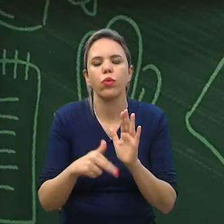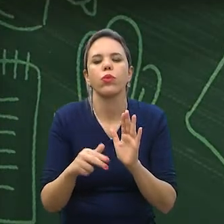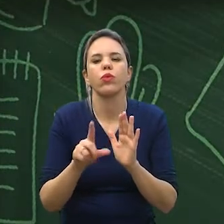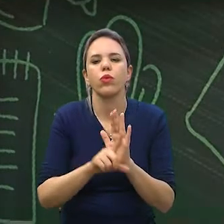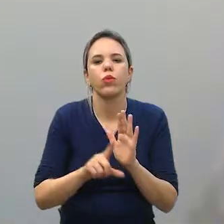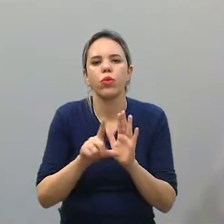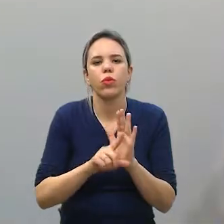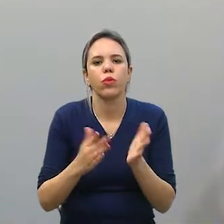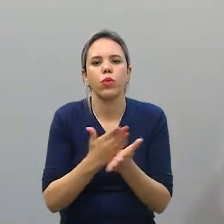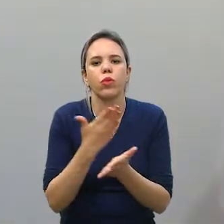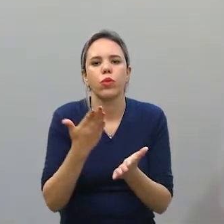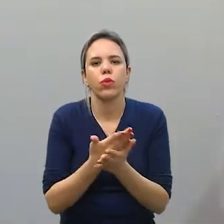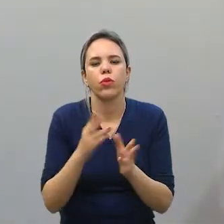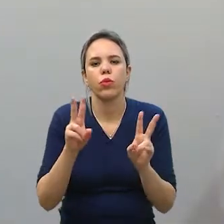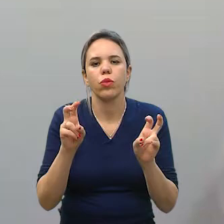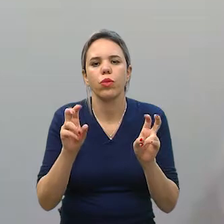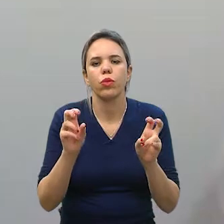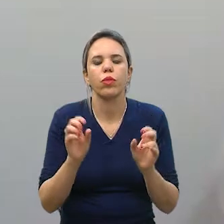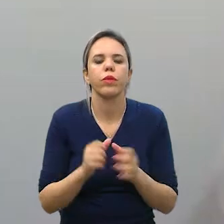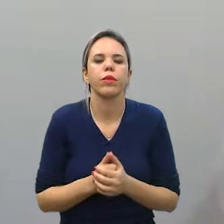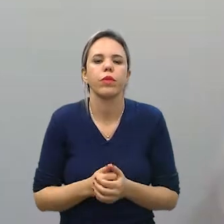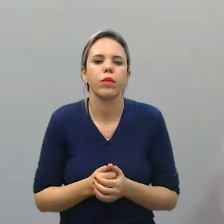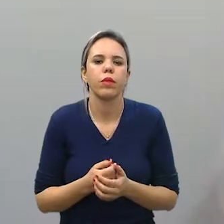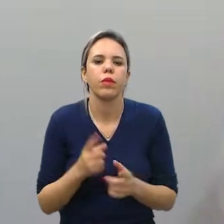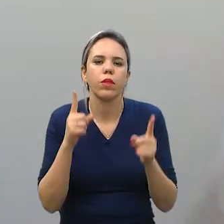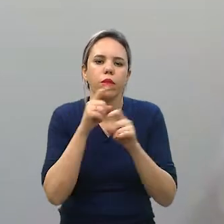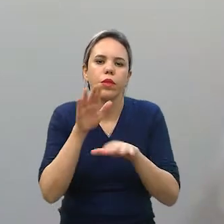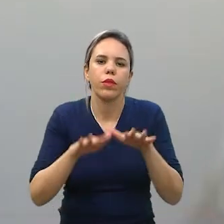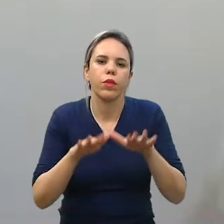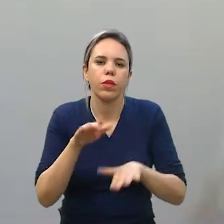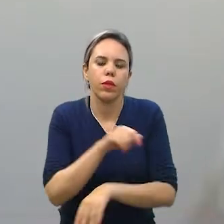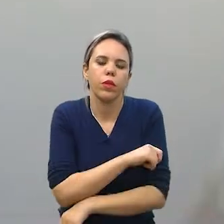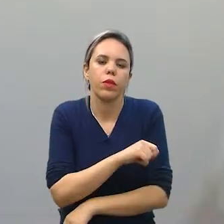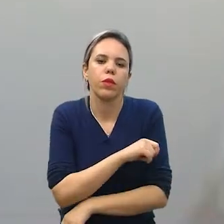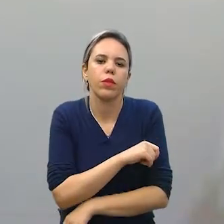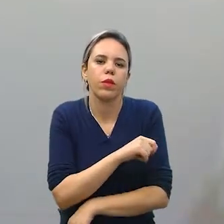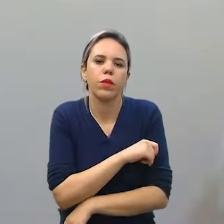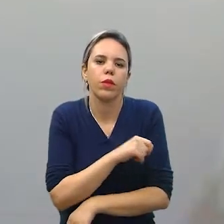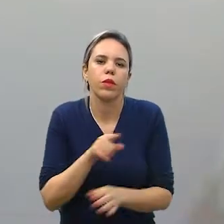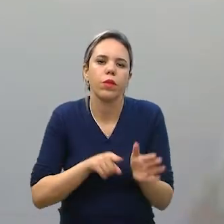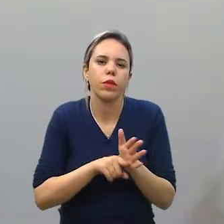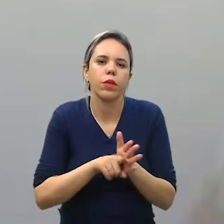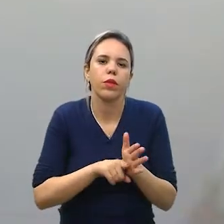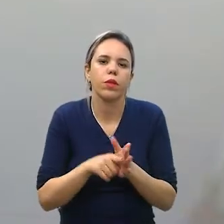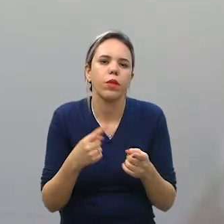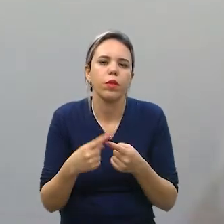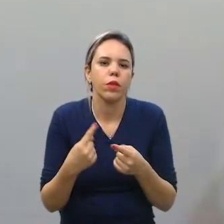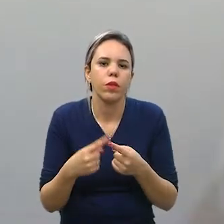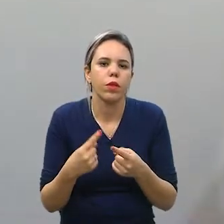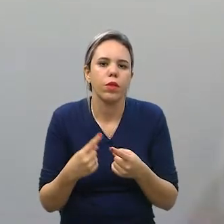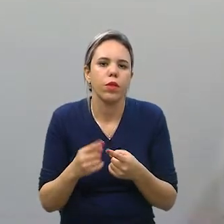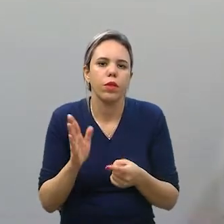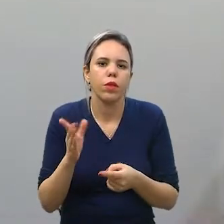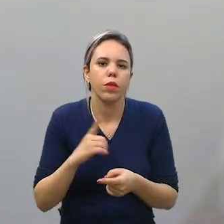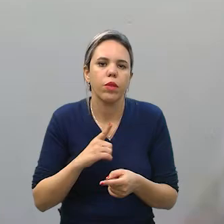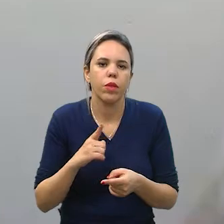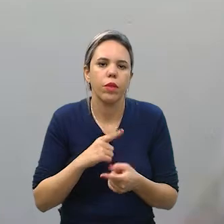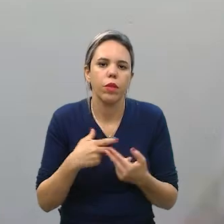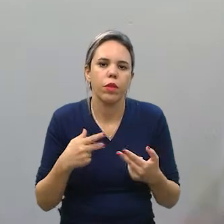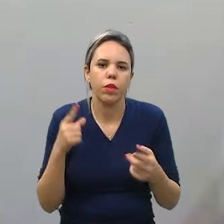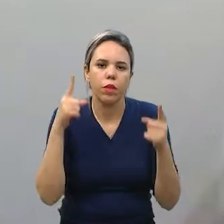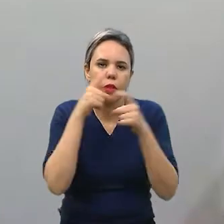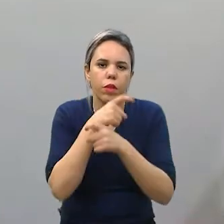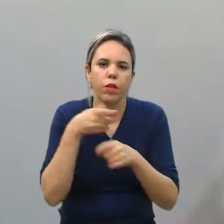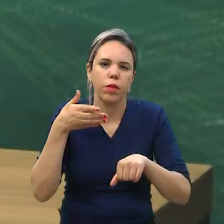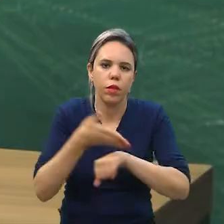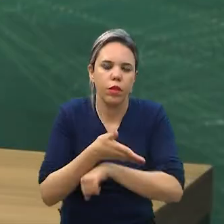Bom, isso é uma coisa que talvez seja um pouco complicado para o estudante pesquisar, né, porque já existe uma questão de